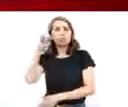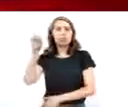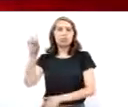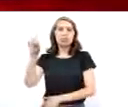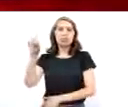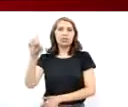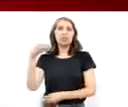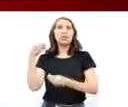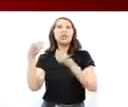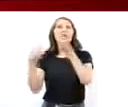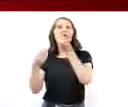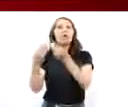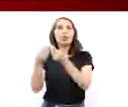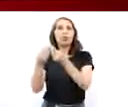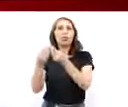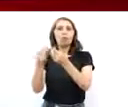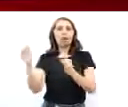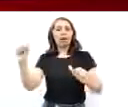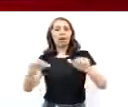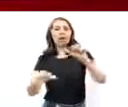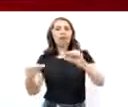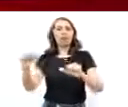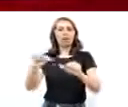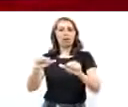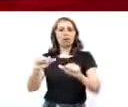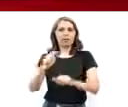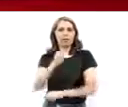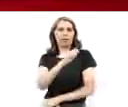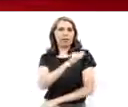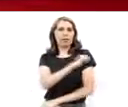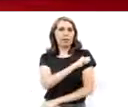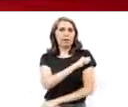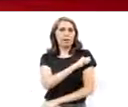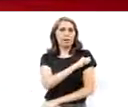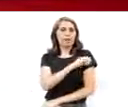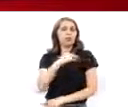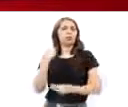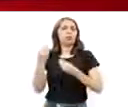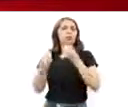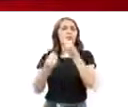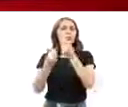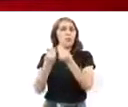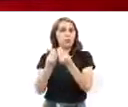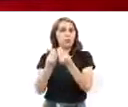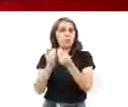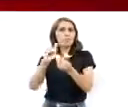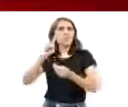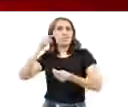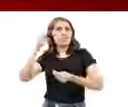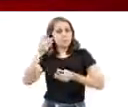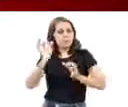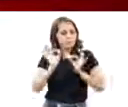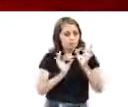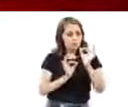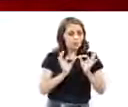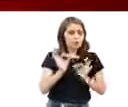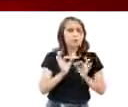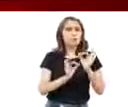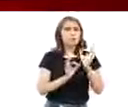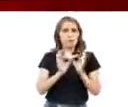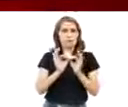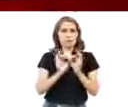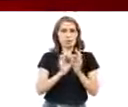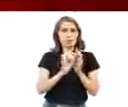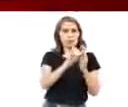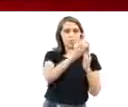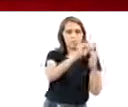não reprovar. Quando o município passou a normatizar, nós passamos diretrizes ao nosso quadro. E